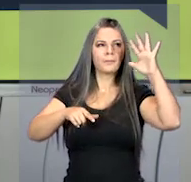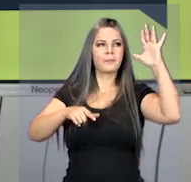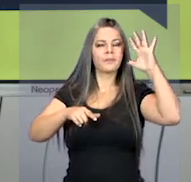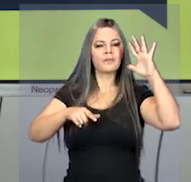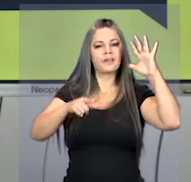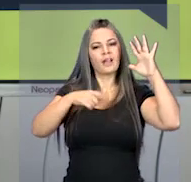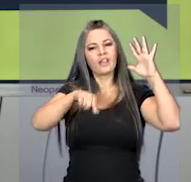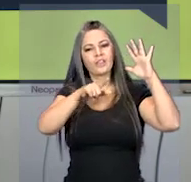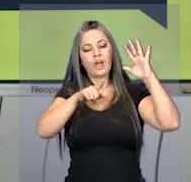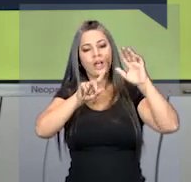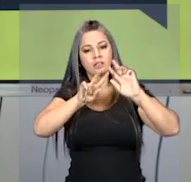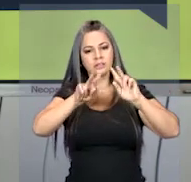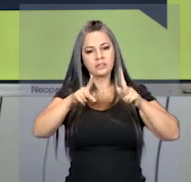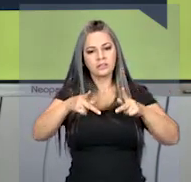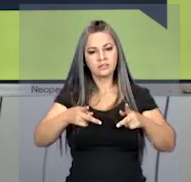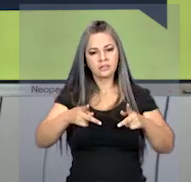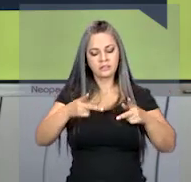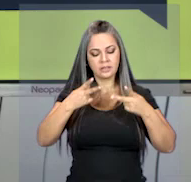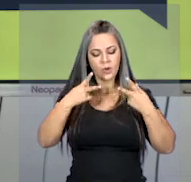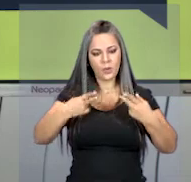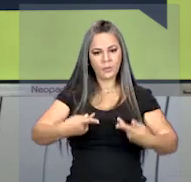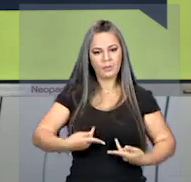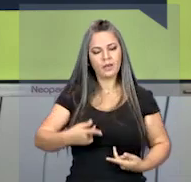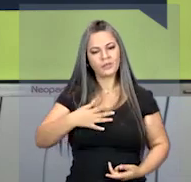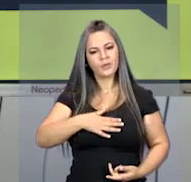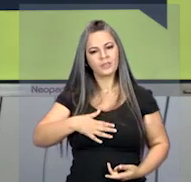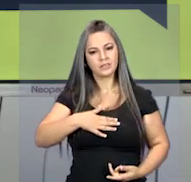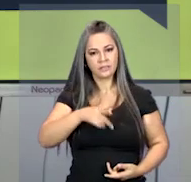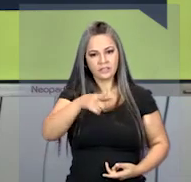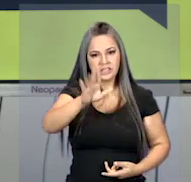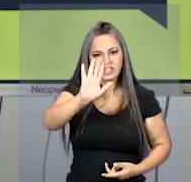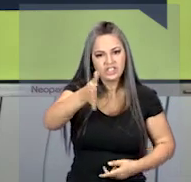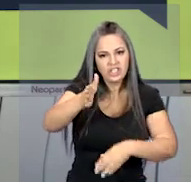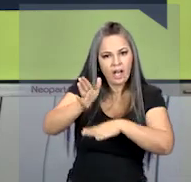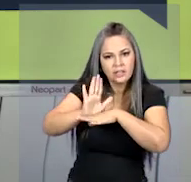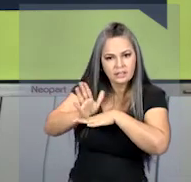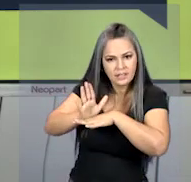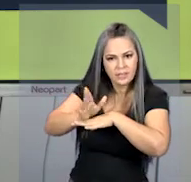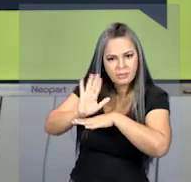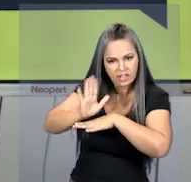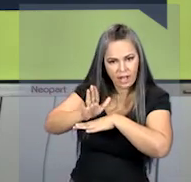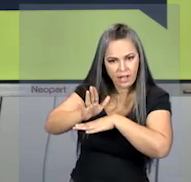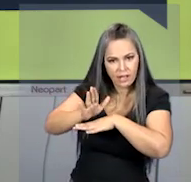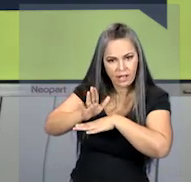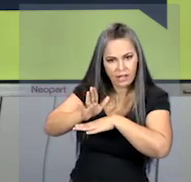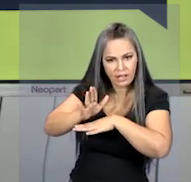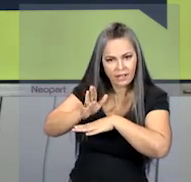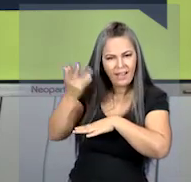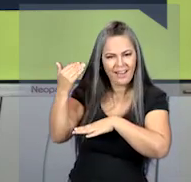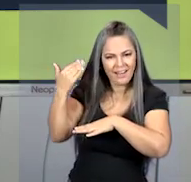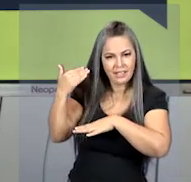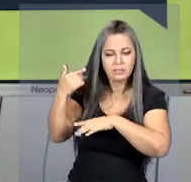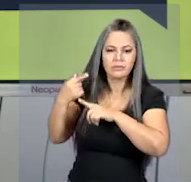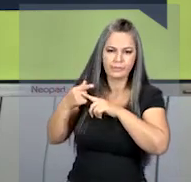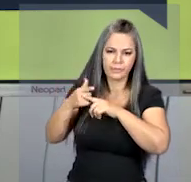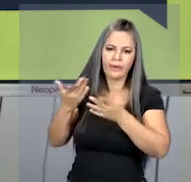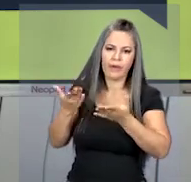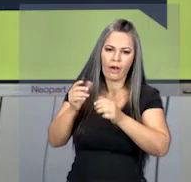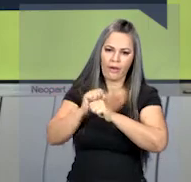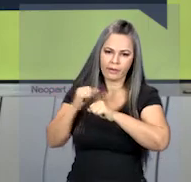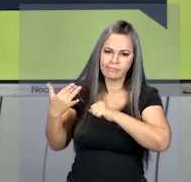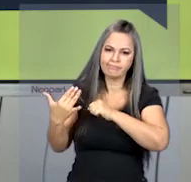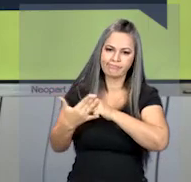gostamos disso. Você nunca foi no cinema? Claro que já. Eles estão agora fechados, mas já vão reabrir. Então nós sabemos